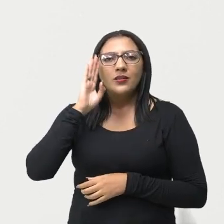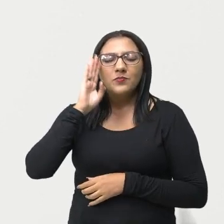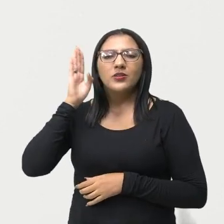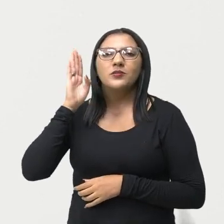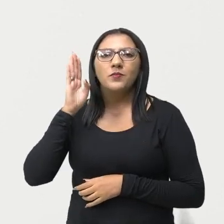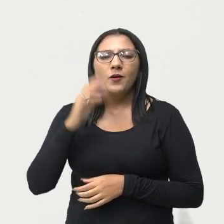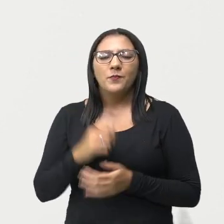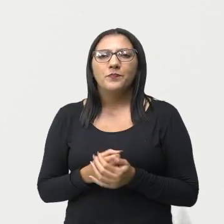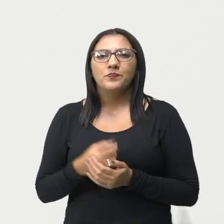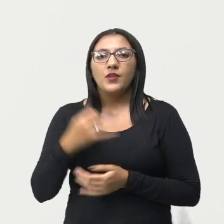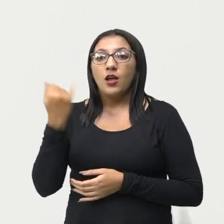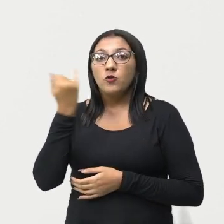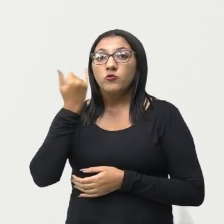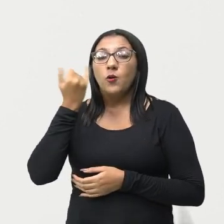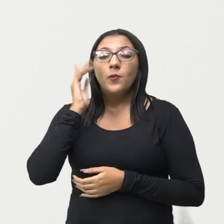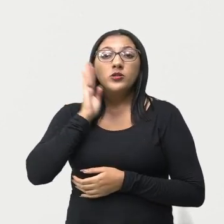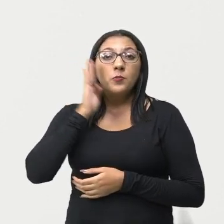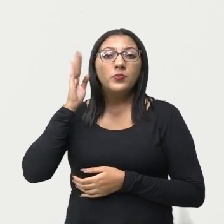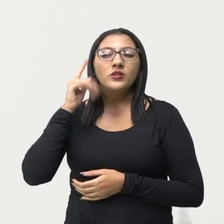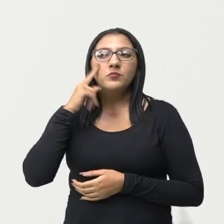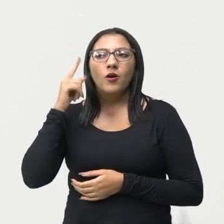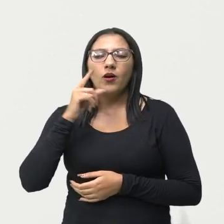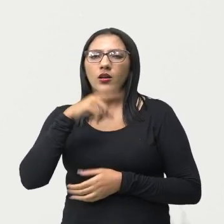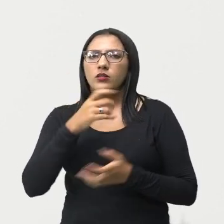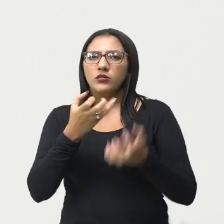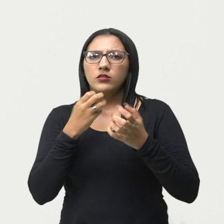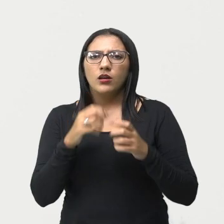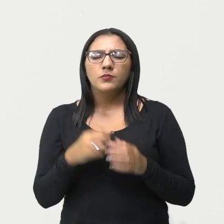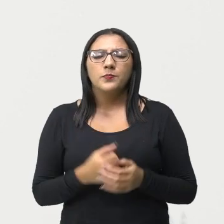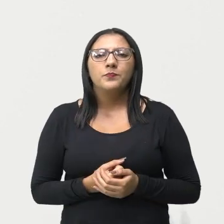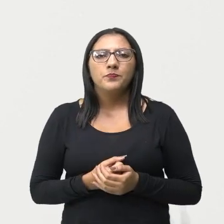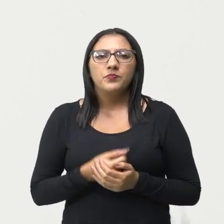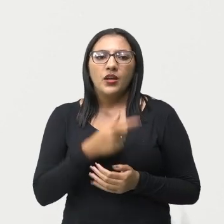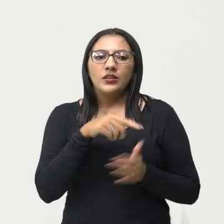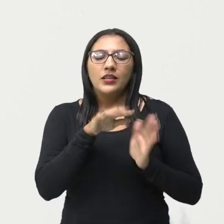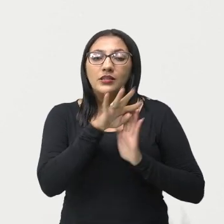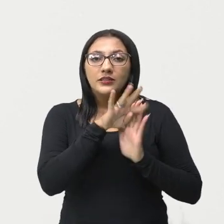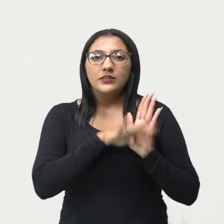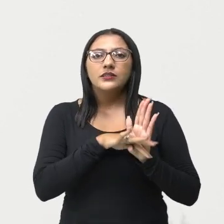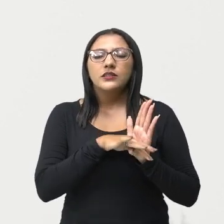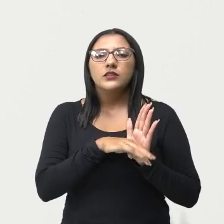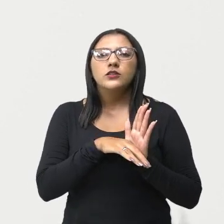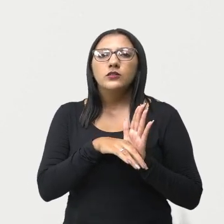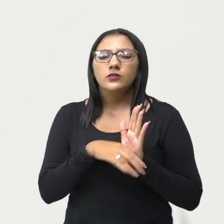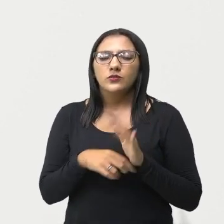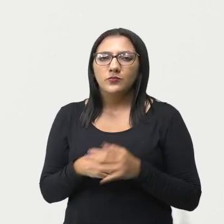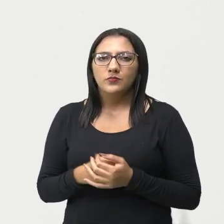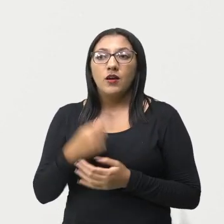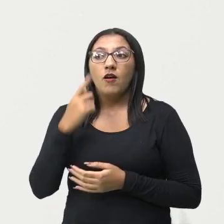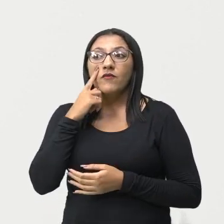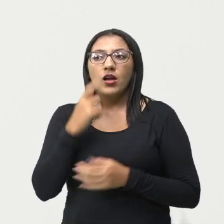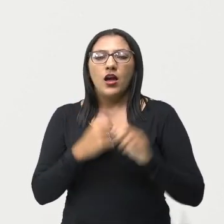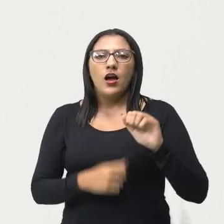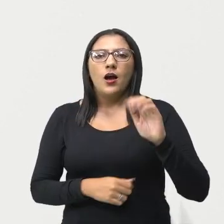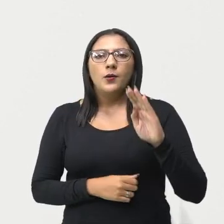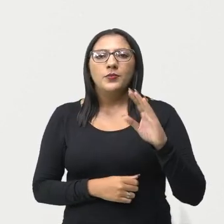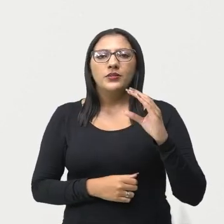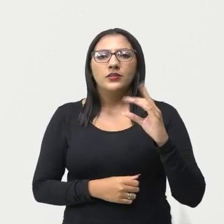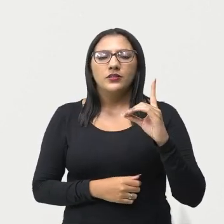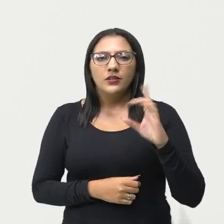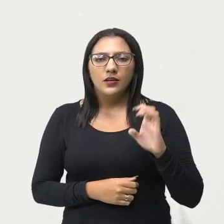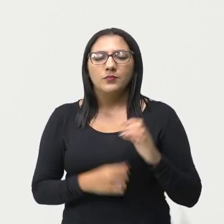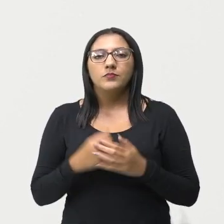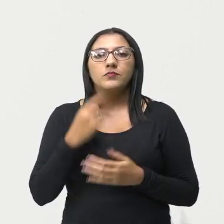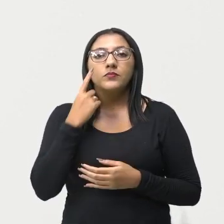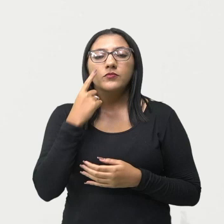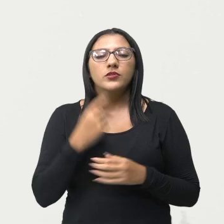a informação principal. É isso que ele quer. Desse texto é. E as alternativas, olha só, letra A,